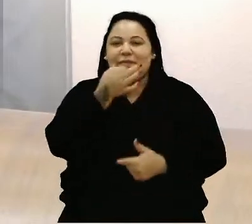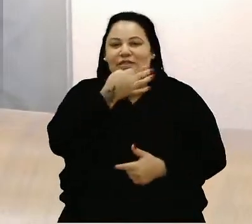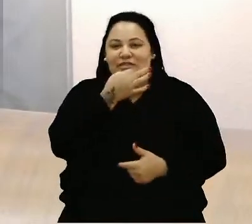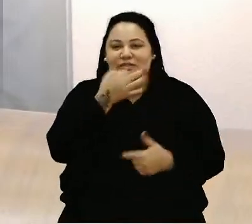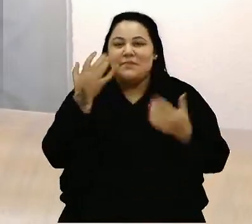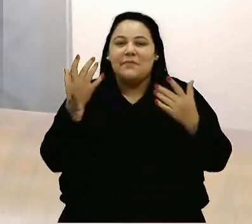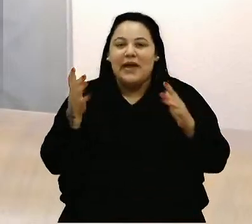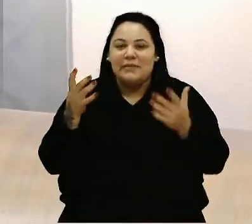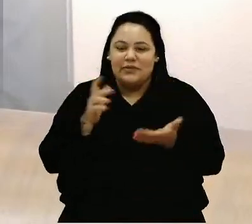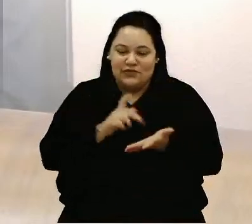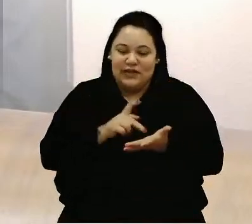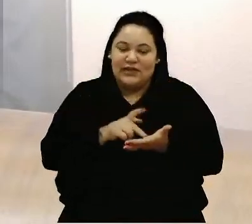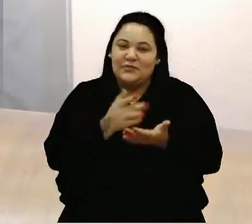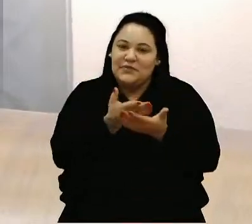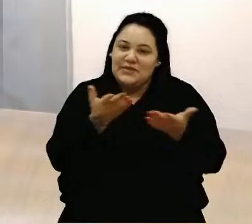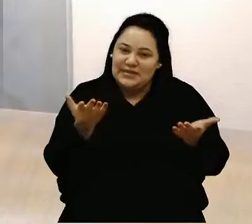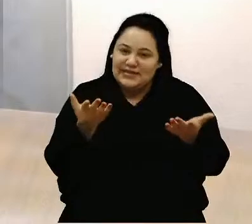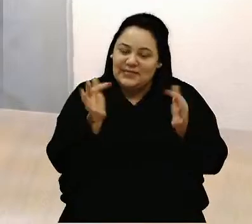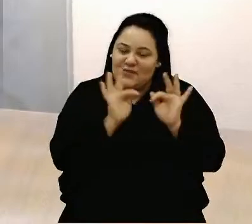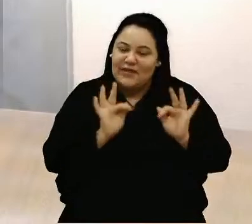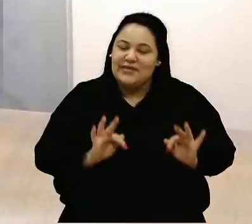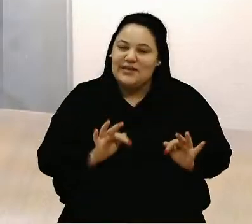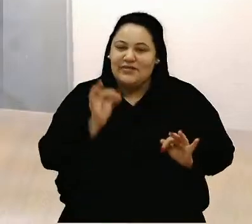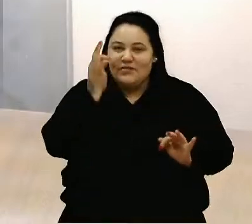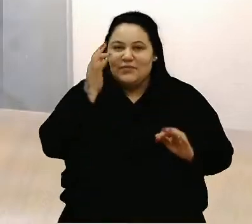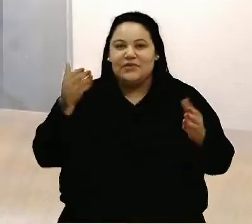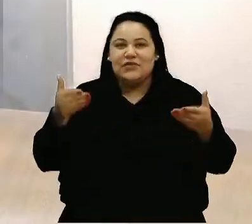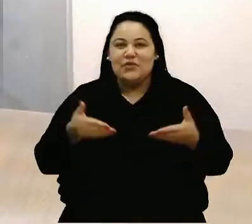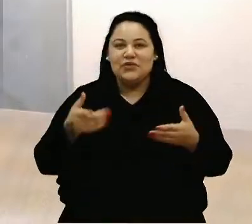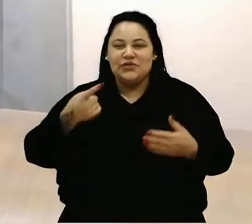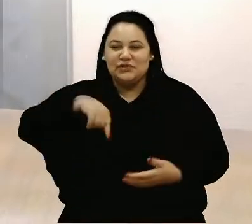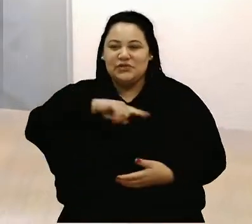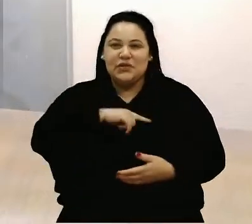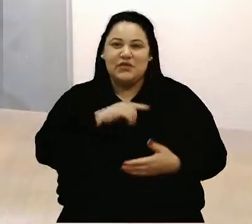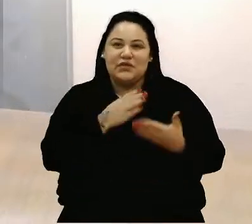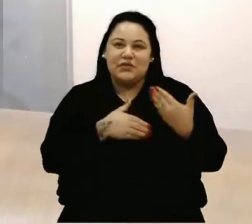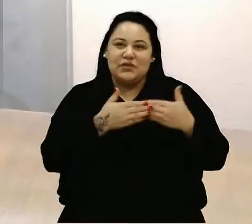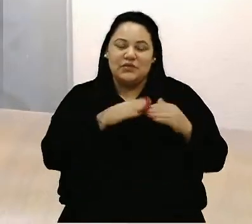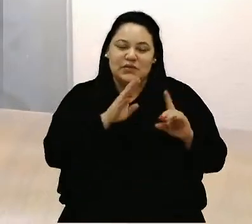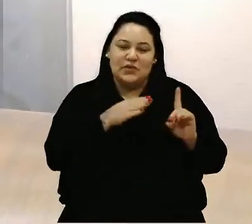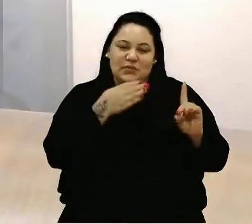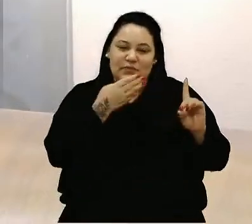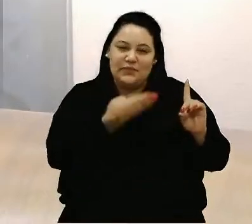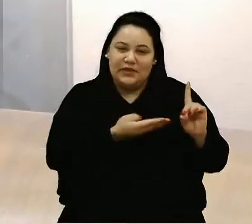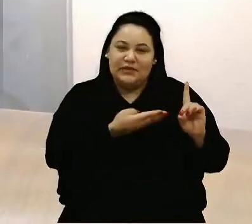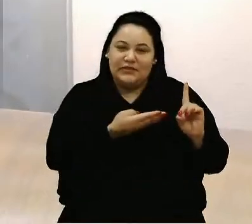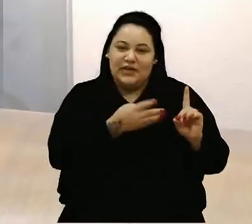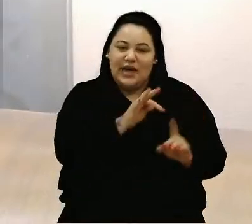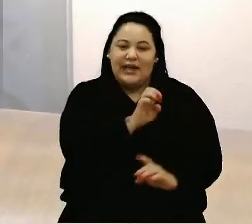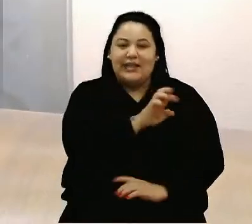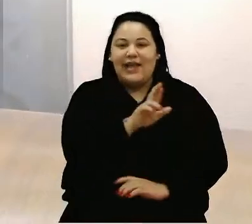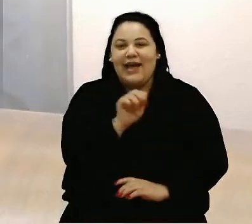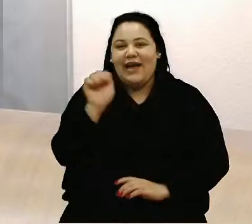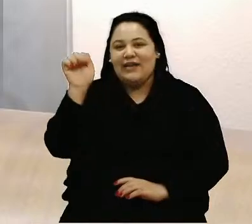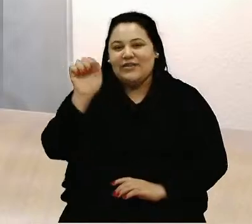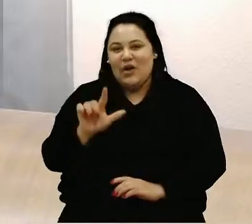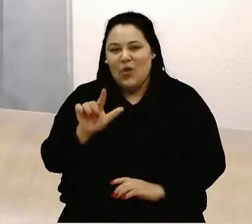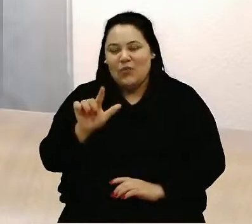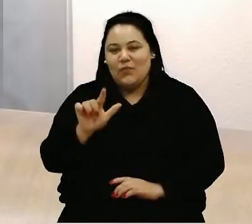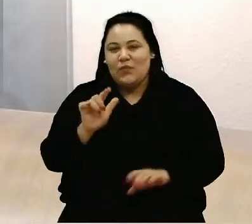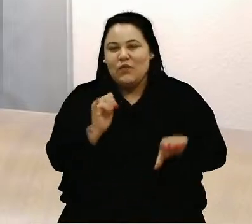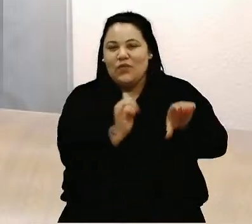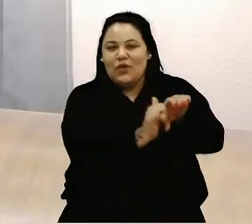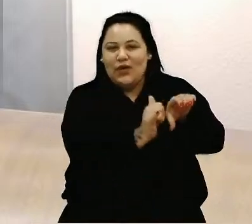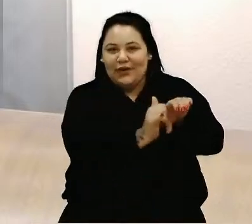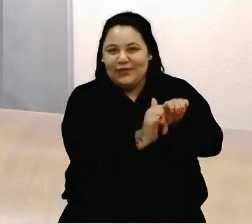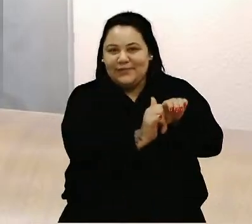de verdade para vocês, uma alegria poder estar aqui hoje, nós todos homenageando a TerraSol Toyota. A Câmara de Vereadores quer